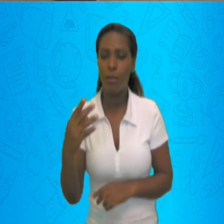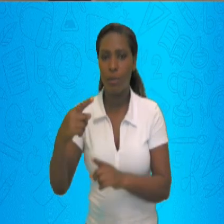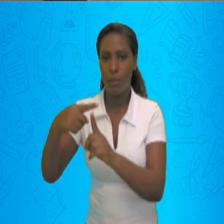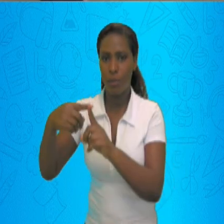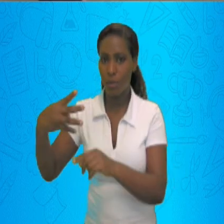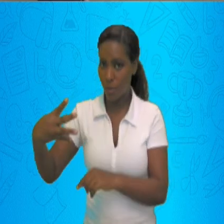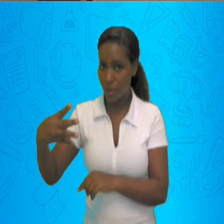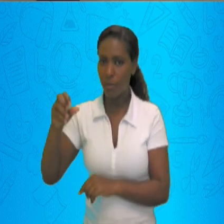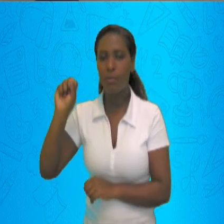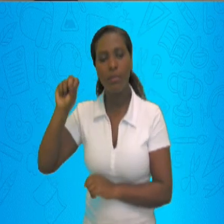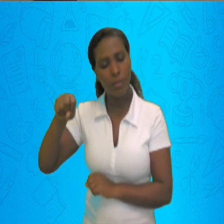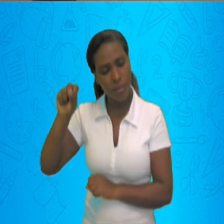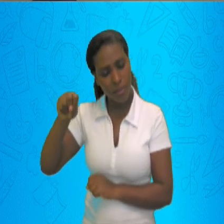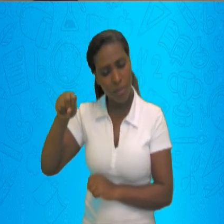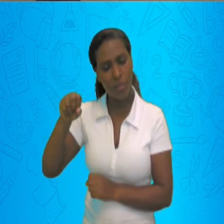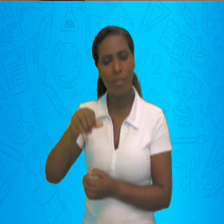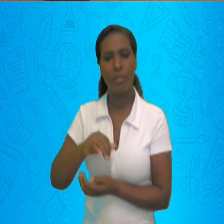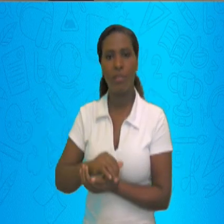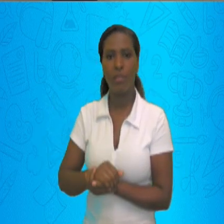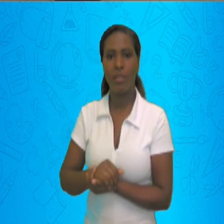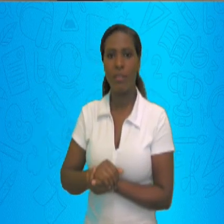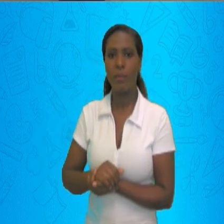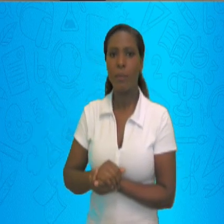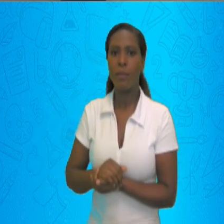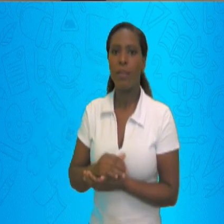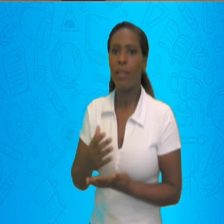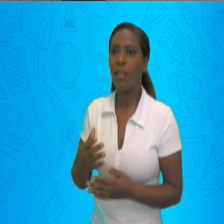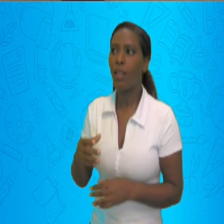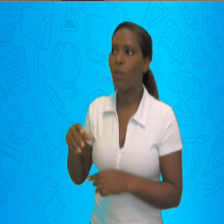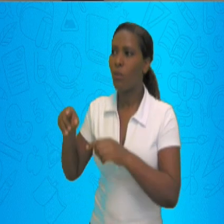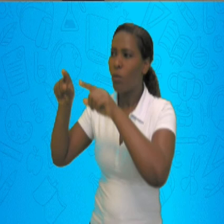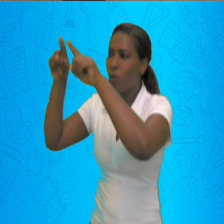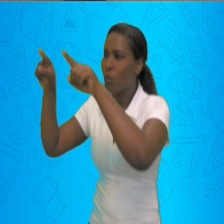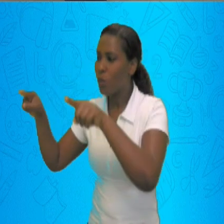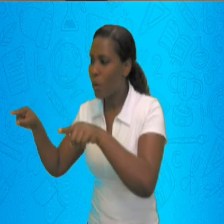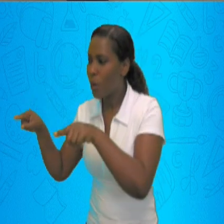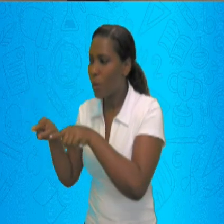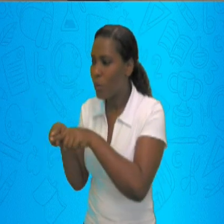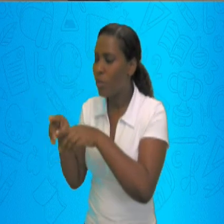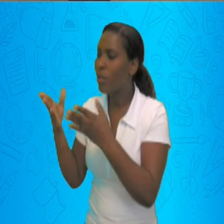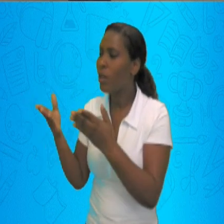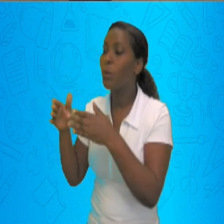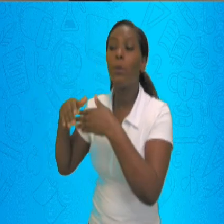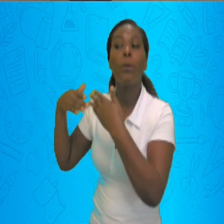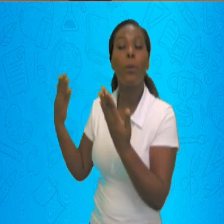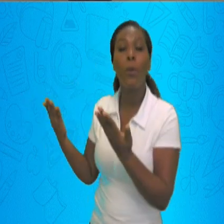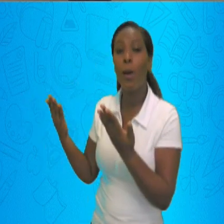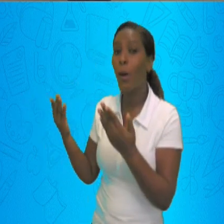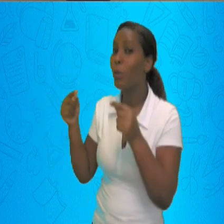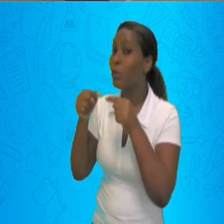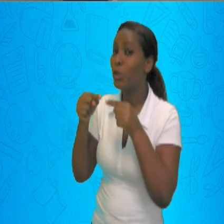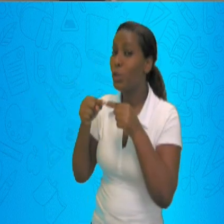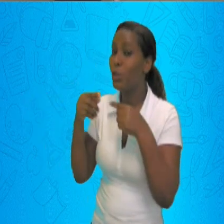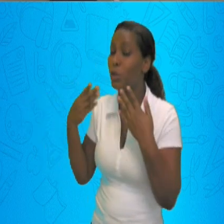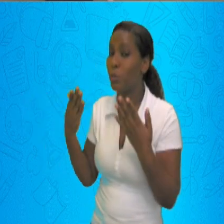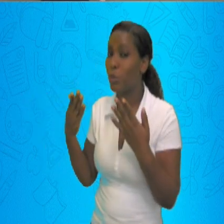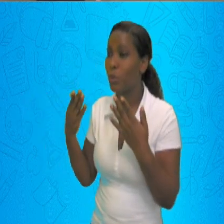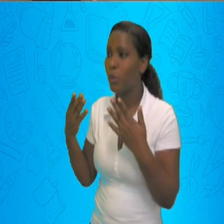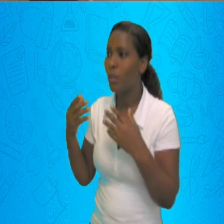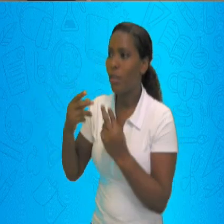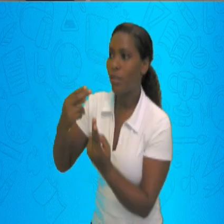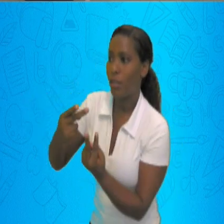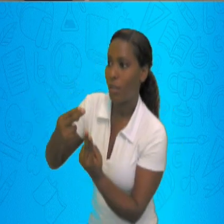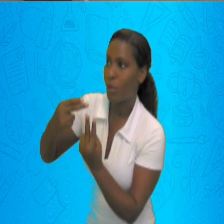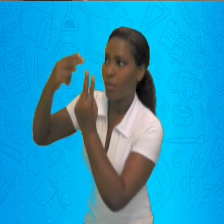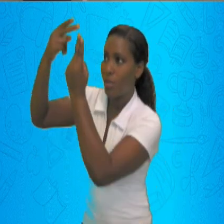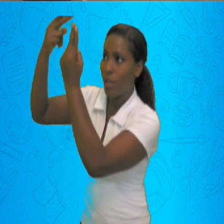um triângulo. E olhando aqui, que triângulo que eu posso formar? Como ele vai ser classificado? Ó, dois lados iguais, ele vai ser